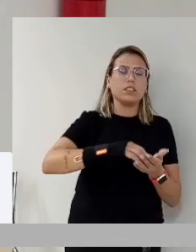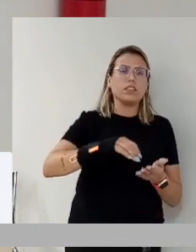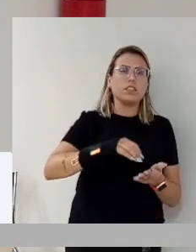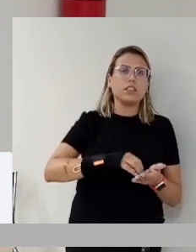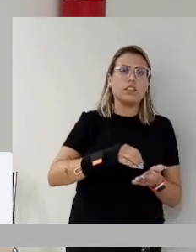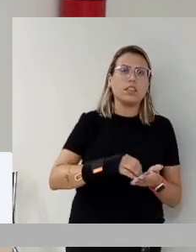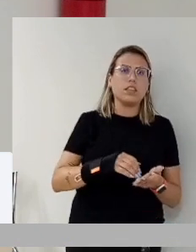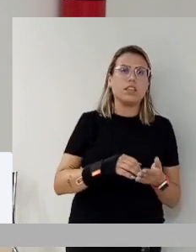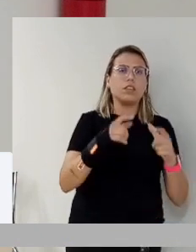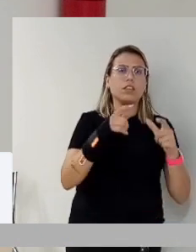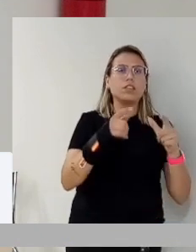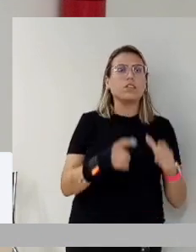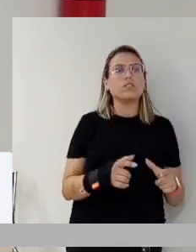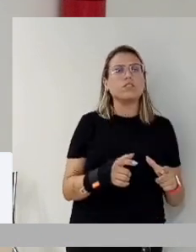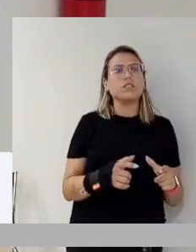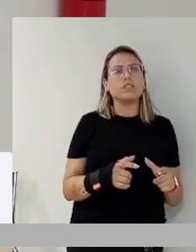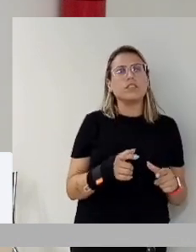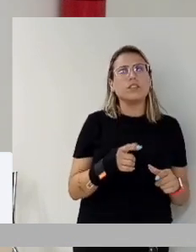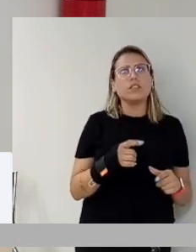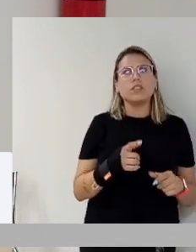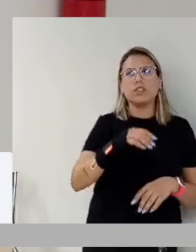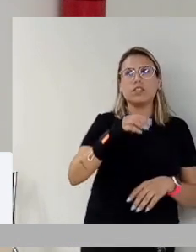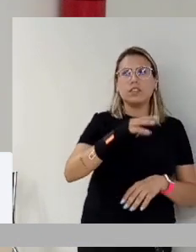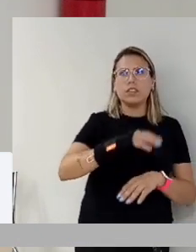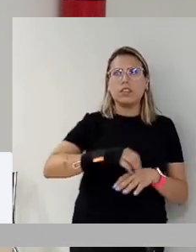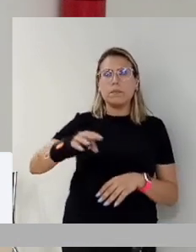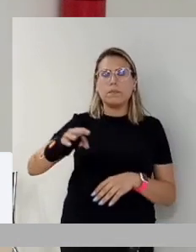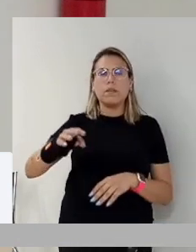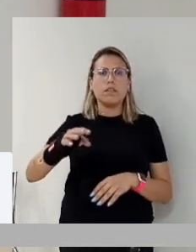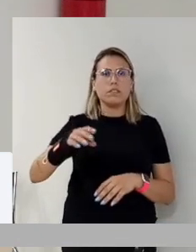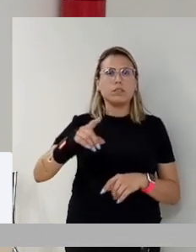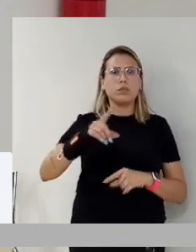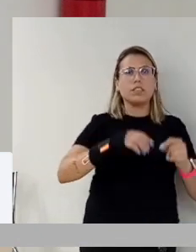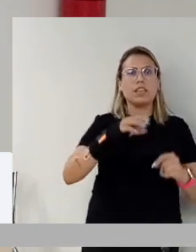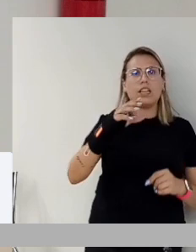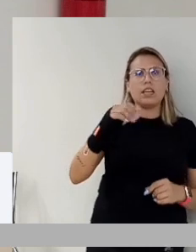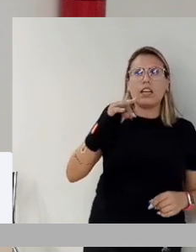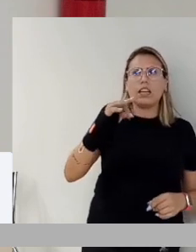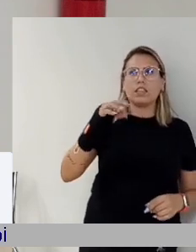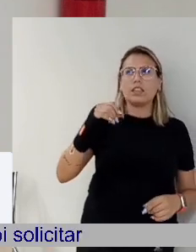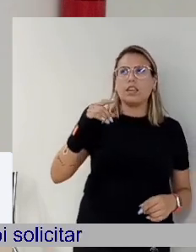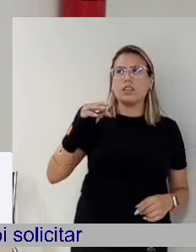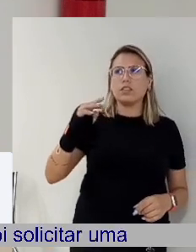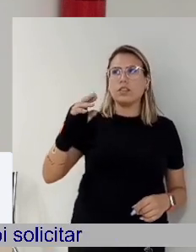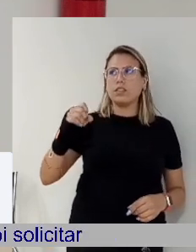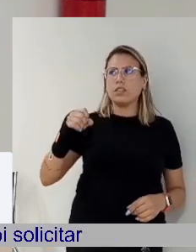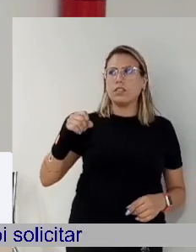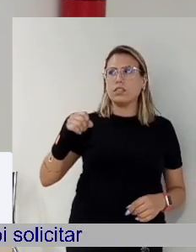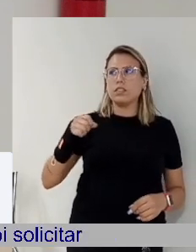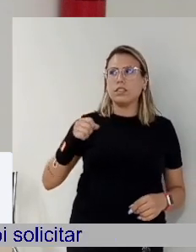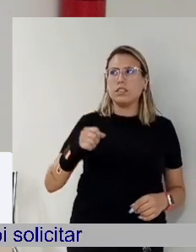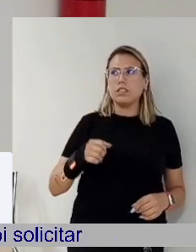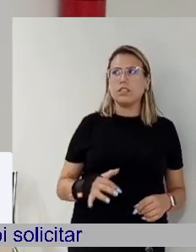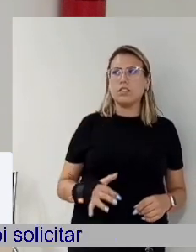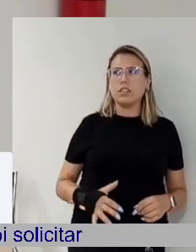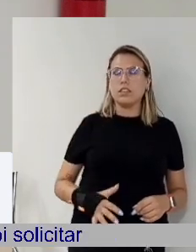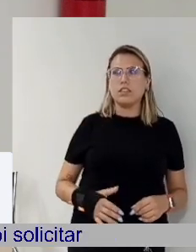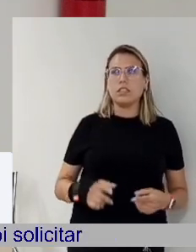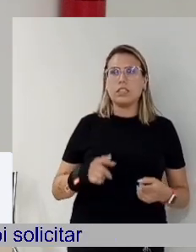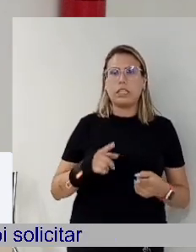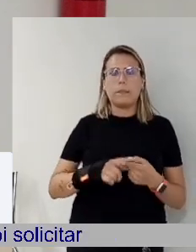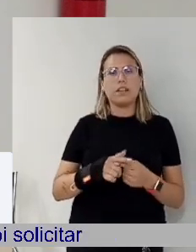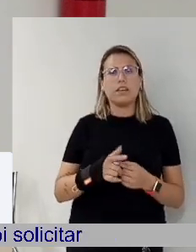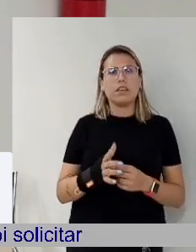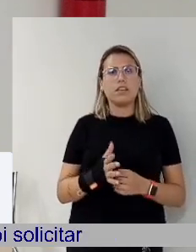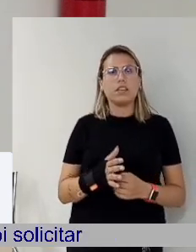foi uma das demandas do do dos catador lá foi solicitar uma máquina com a caçamba para poder